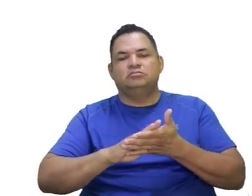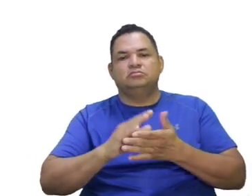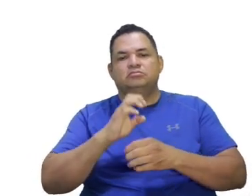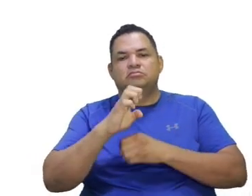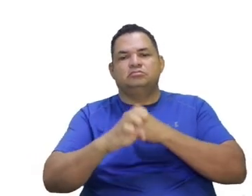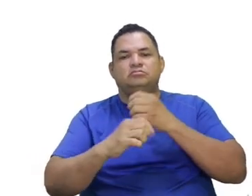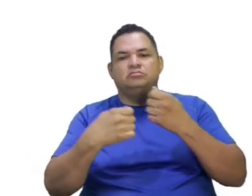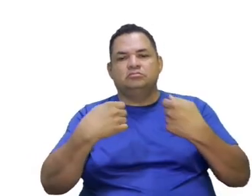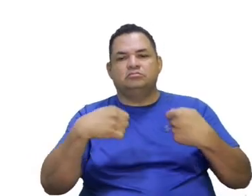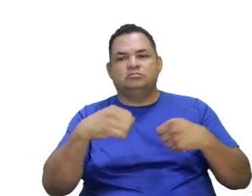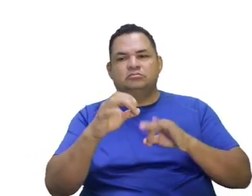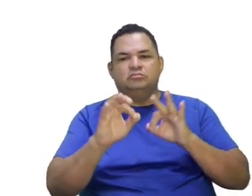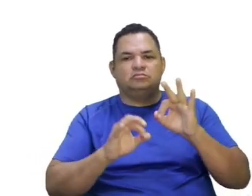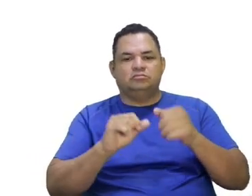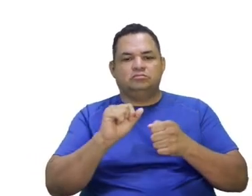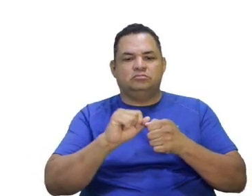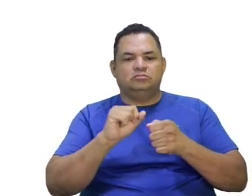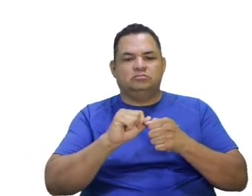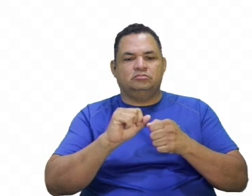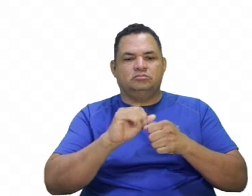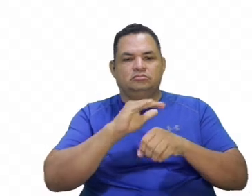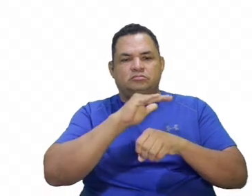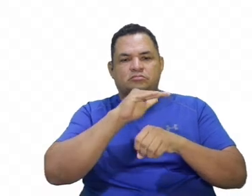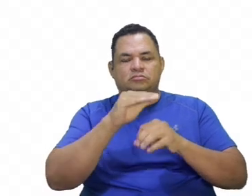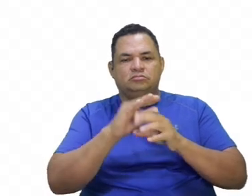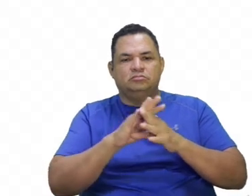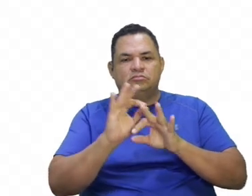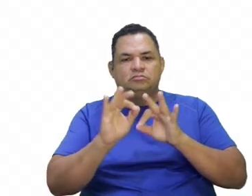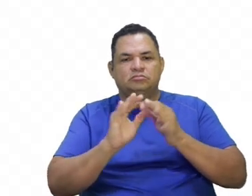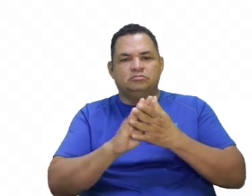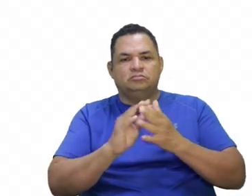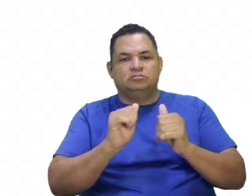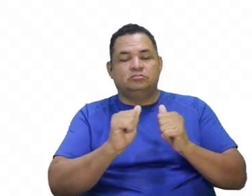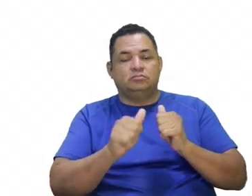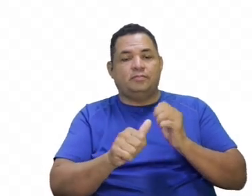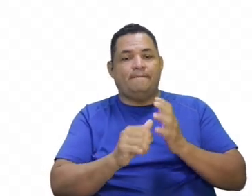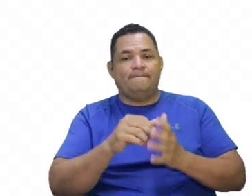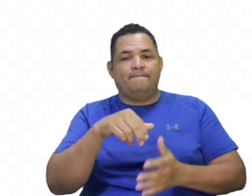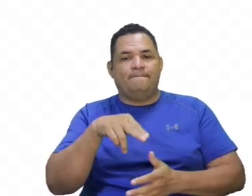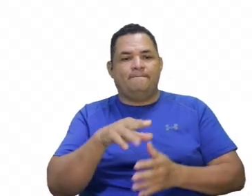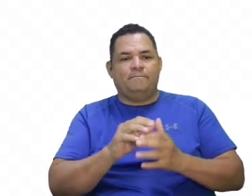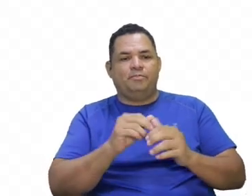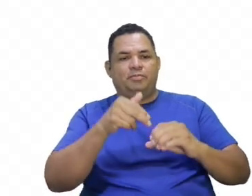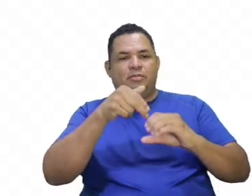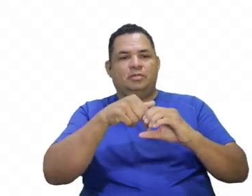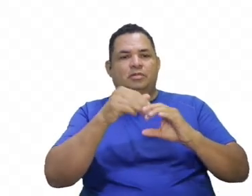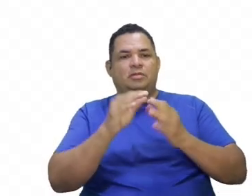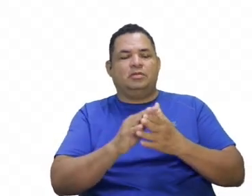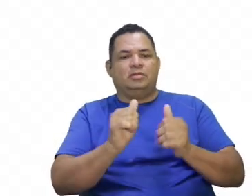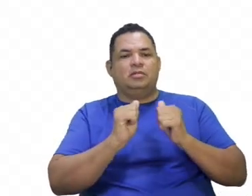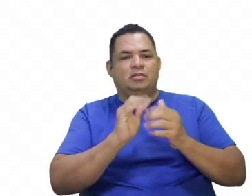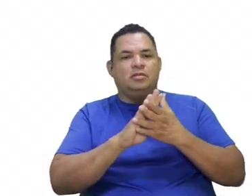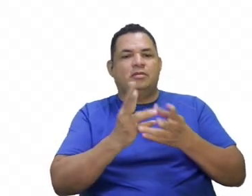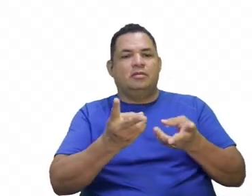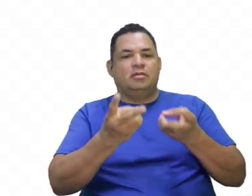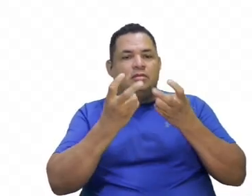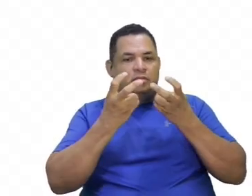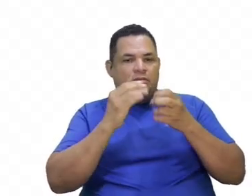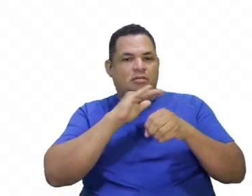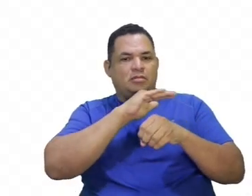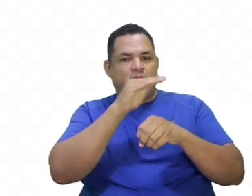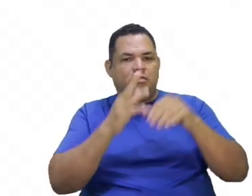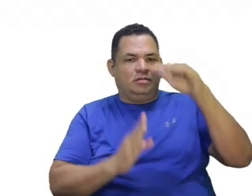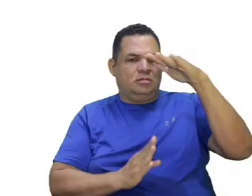eu preciso fazer a distribuição do meu átomo neutro primeiro, identificar a camada de valência